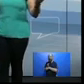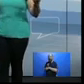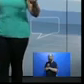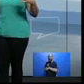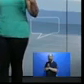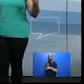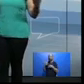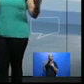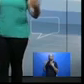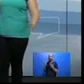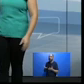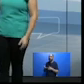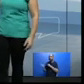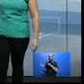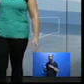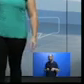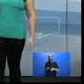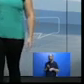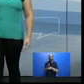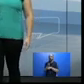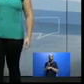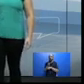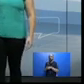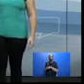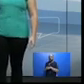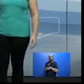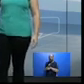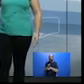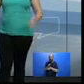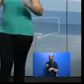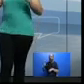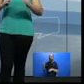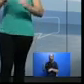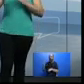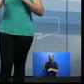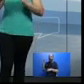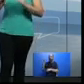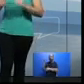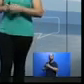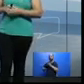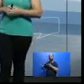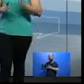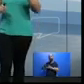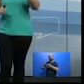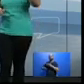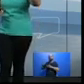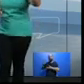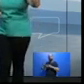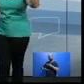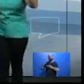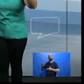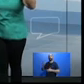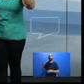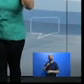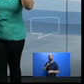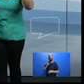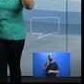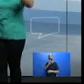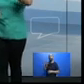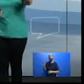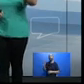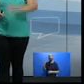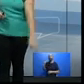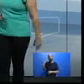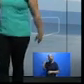metal, eles realmente se encantaram. Então, como que chama essa troca? Tá, tem negrito lá na